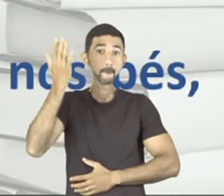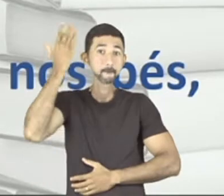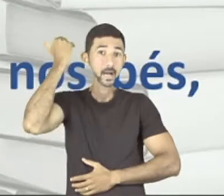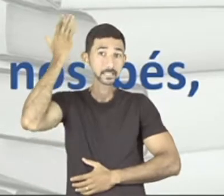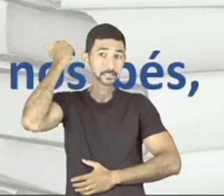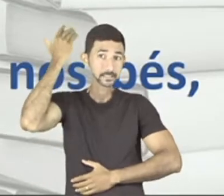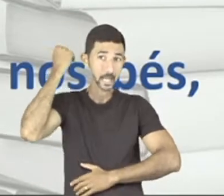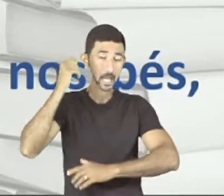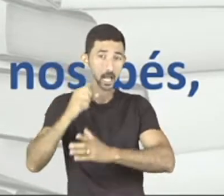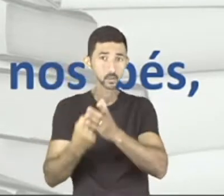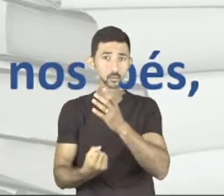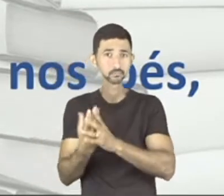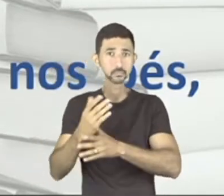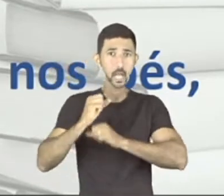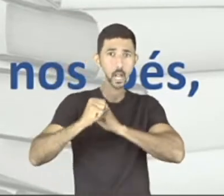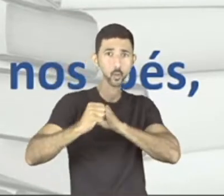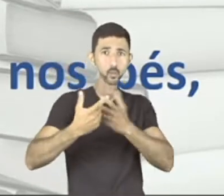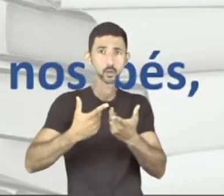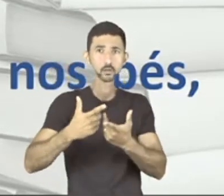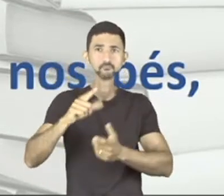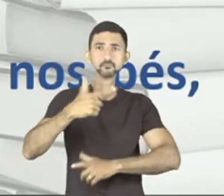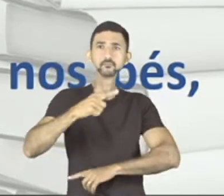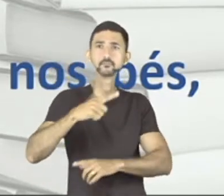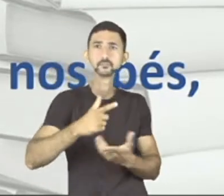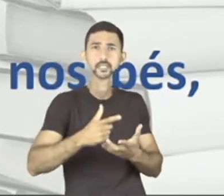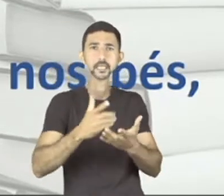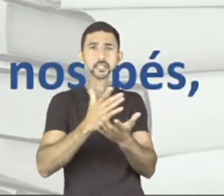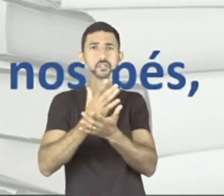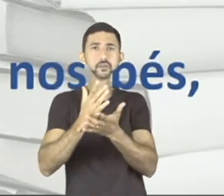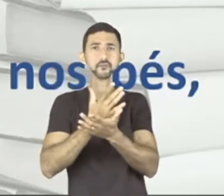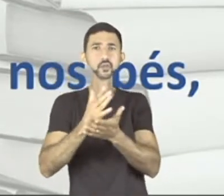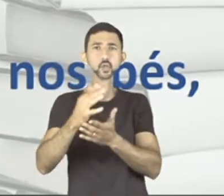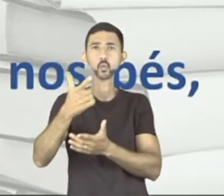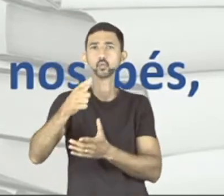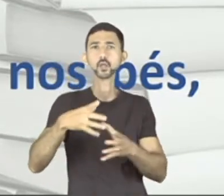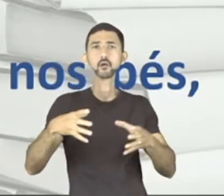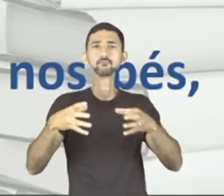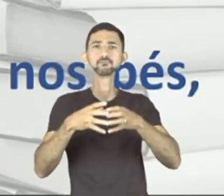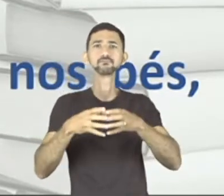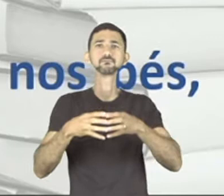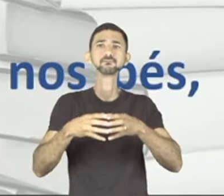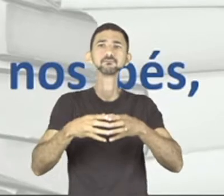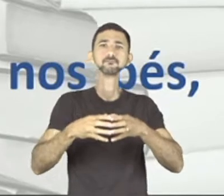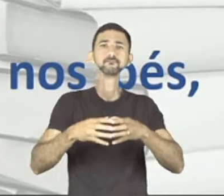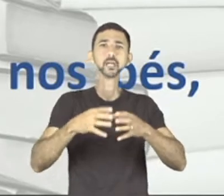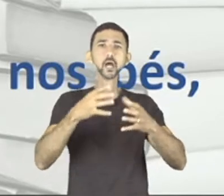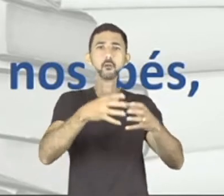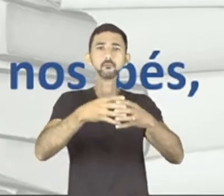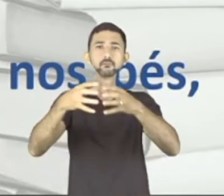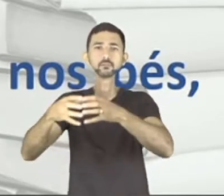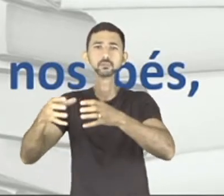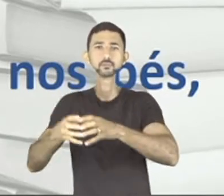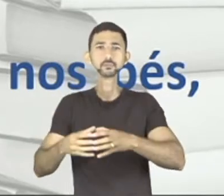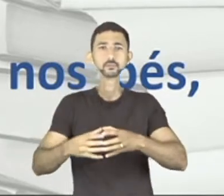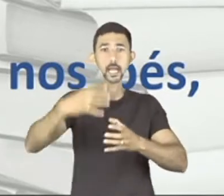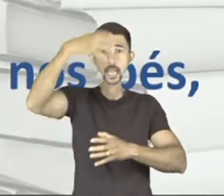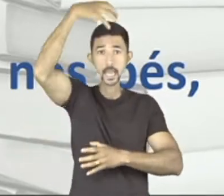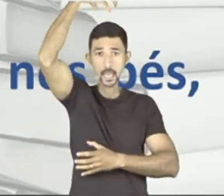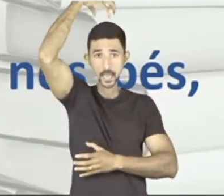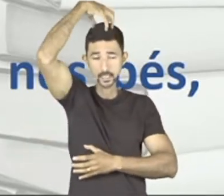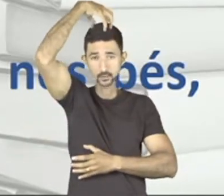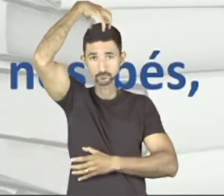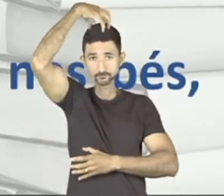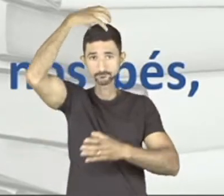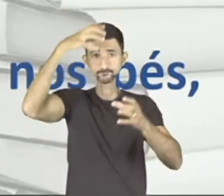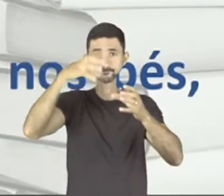o Taekwondo surgiu, não existia ainda essa divisão. A Coreia era dividida em reinos. Então, as duas Coreias eram